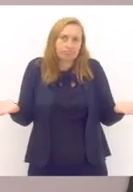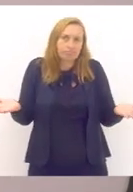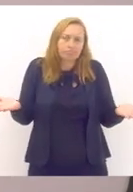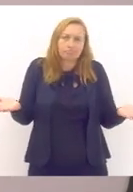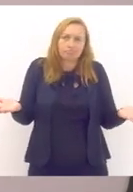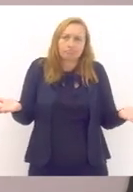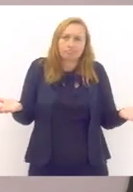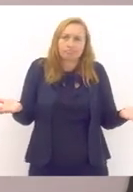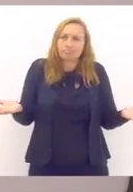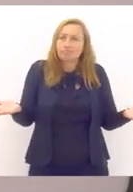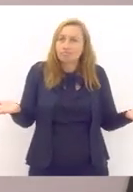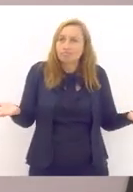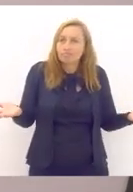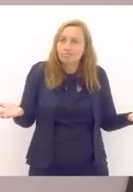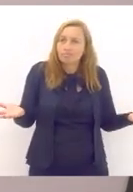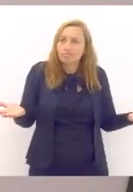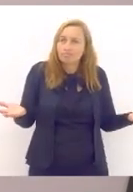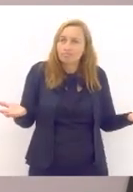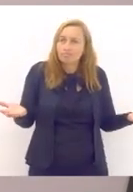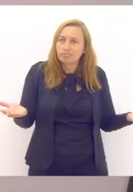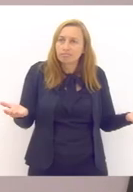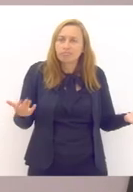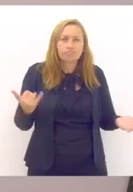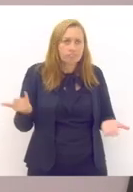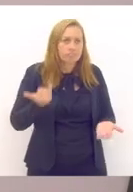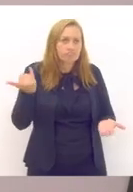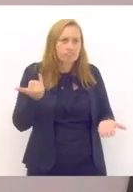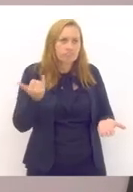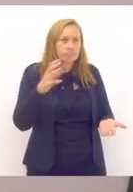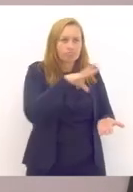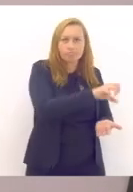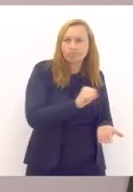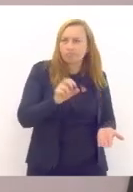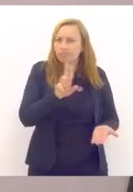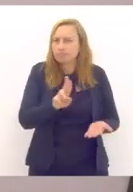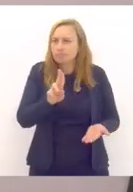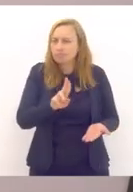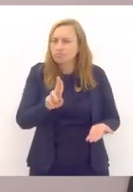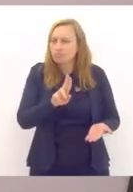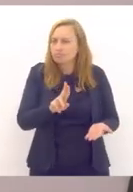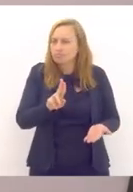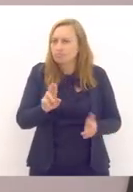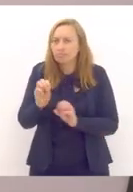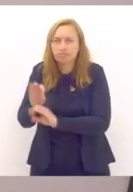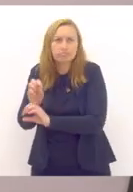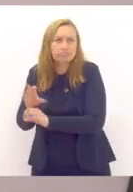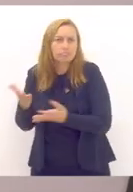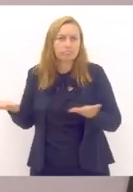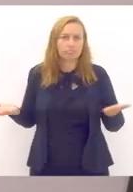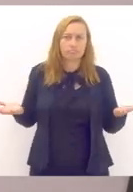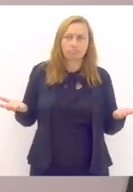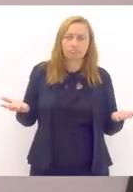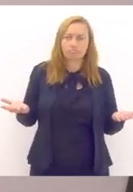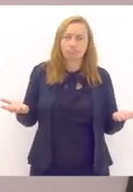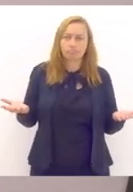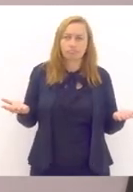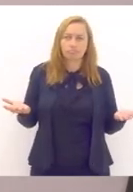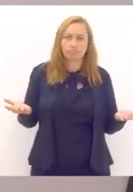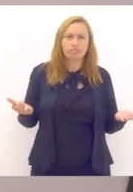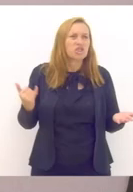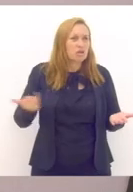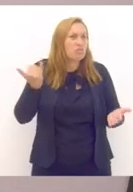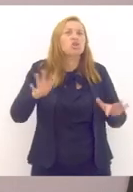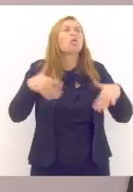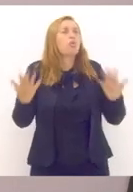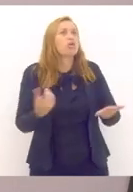Assim, importa qual dinheiro que eu usei para a educação? Com todo respeito, assim, importa qual dinheiro que eu usei para a educação? Importa qual dinheiro que eu